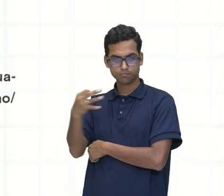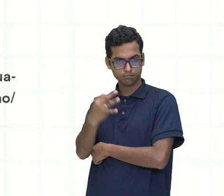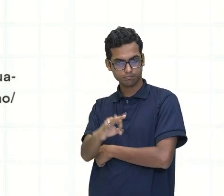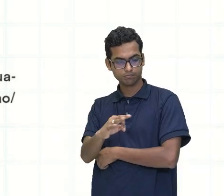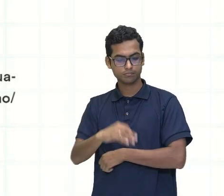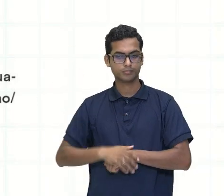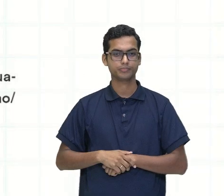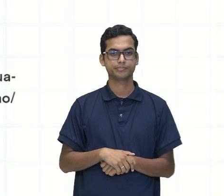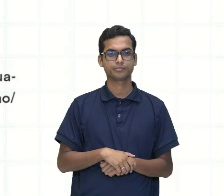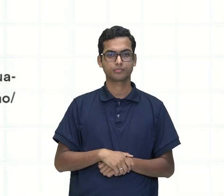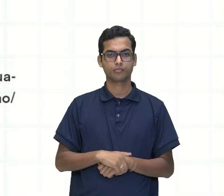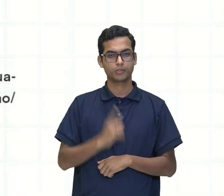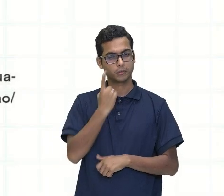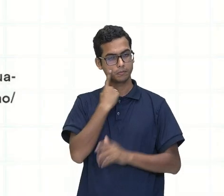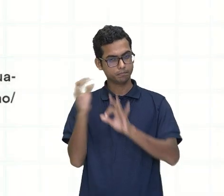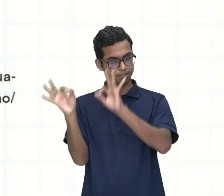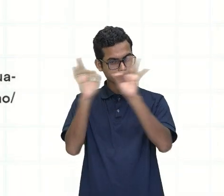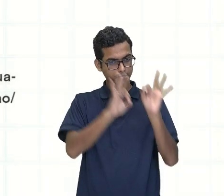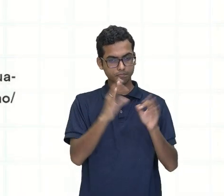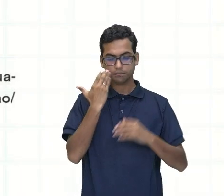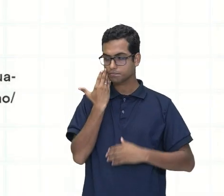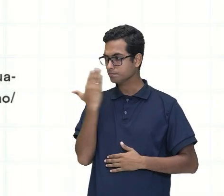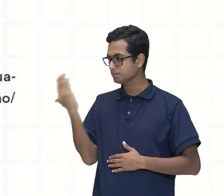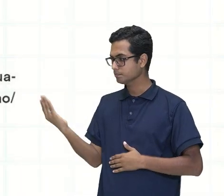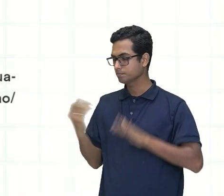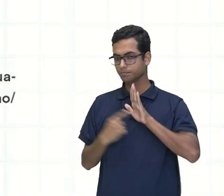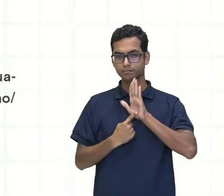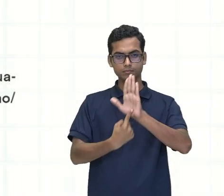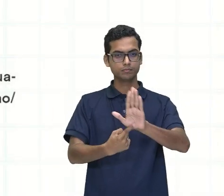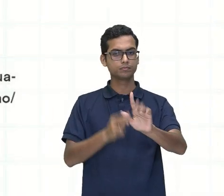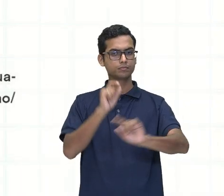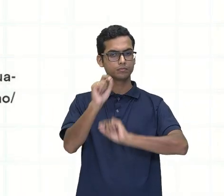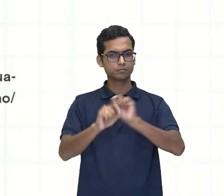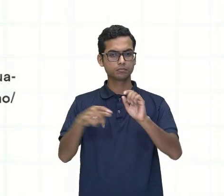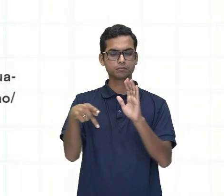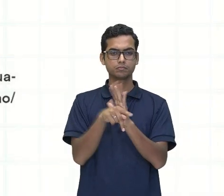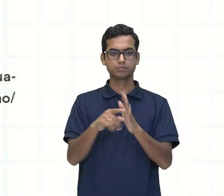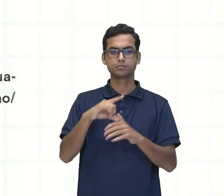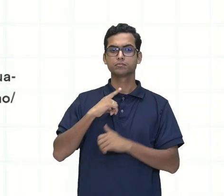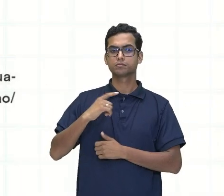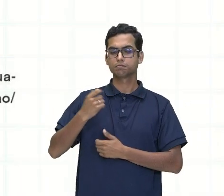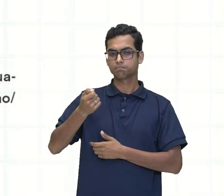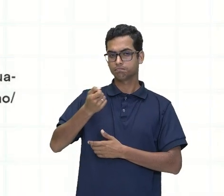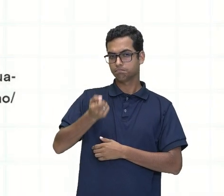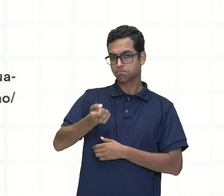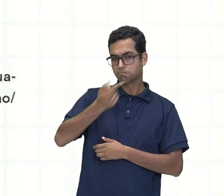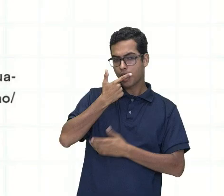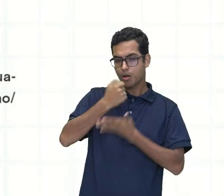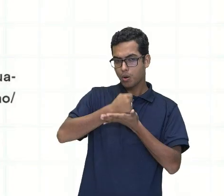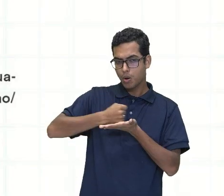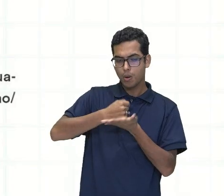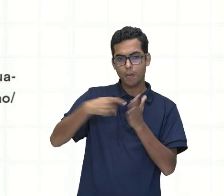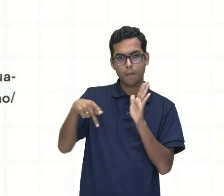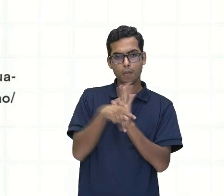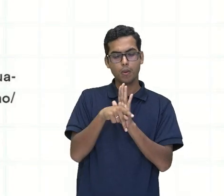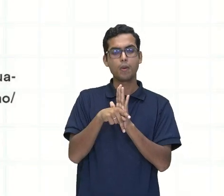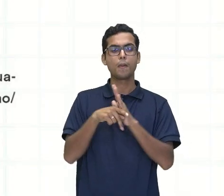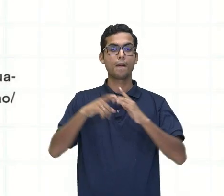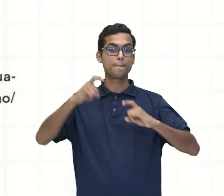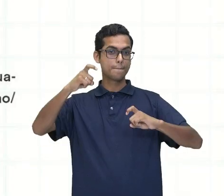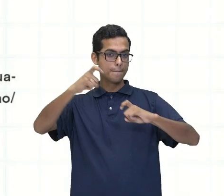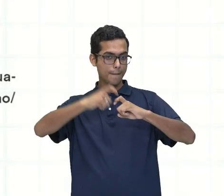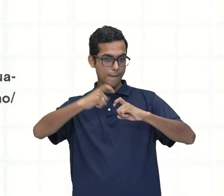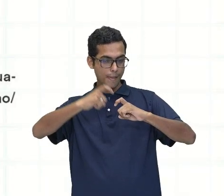Nesse caso aqui que nós estamos vendo, que foi a prescrição aí de um remédio pela médica, né?